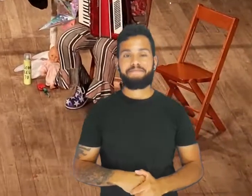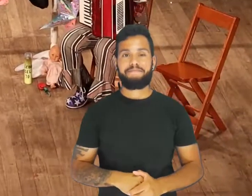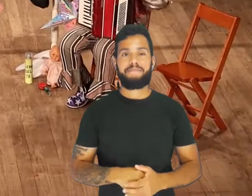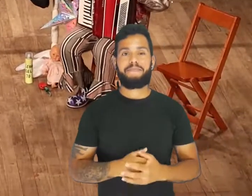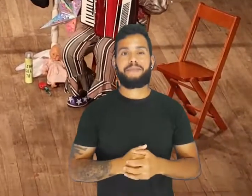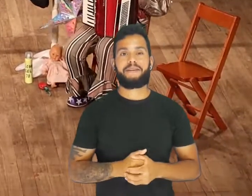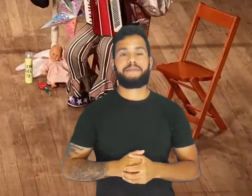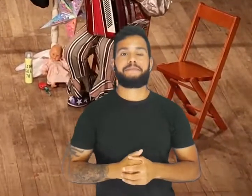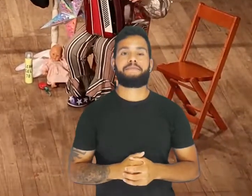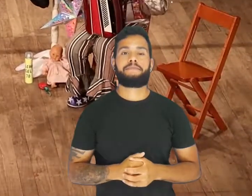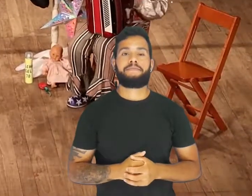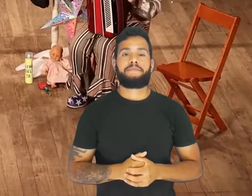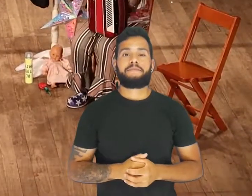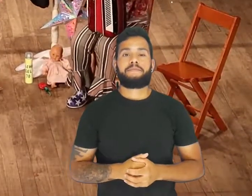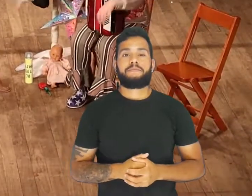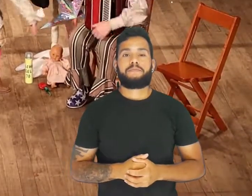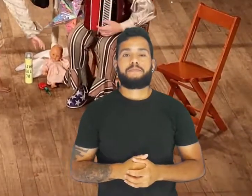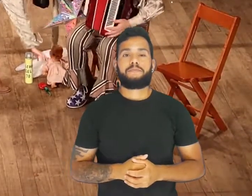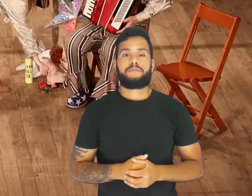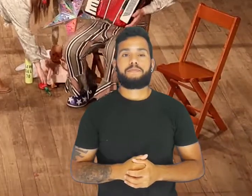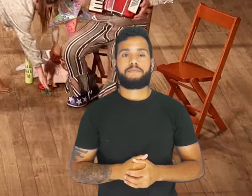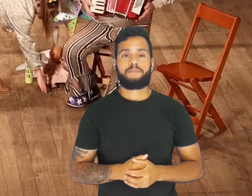Eu vou roubar uma flor. Fala aí, flor. Deixa eu pegar a flor.